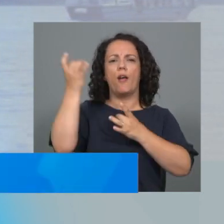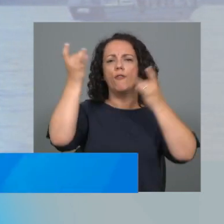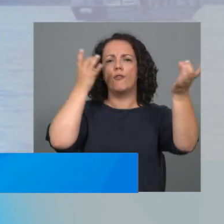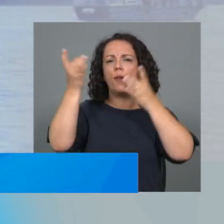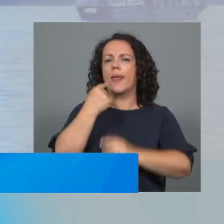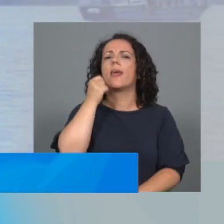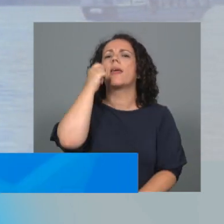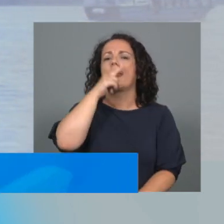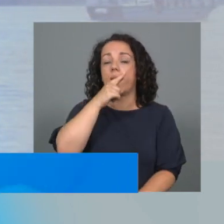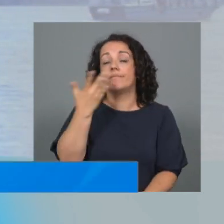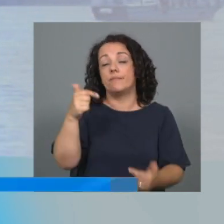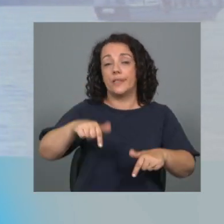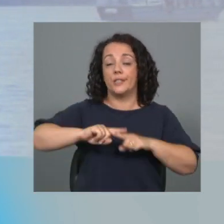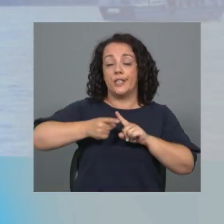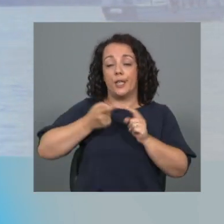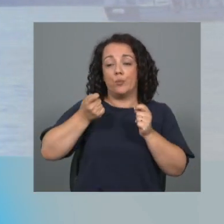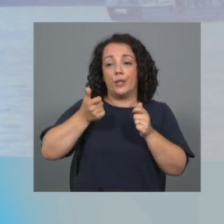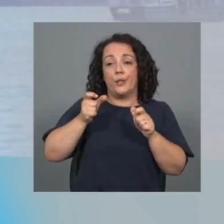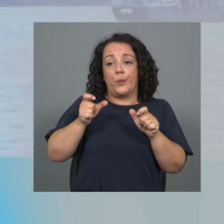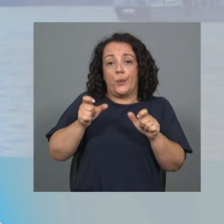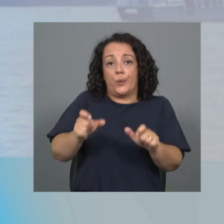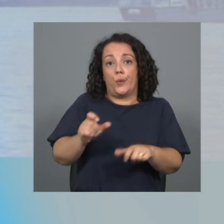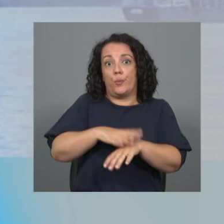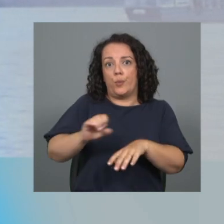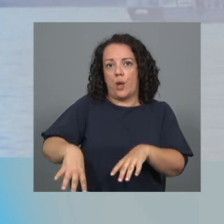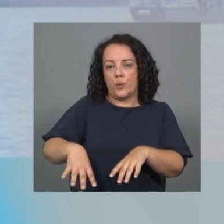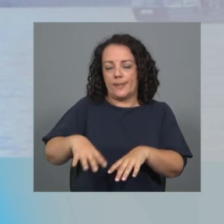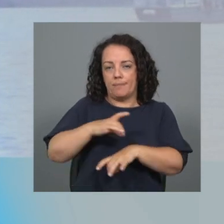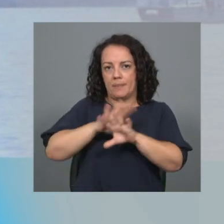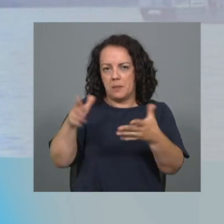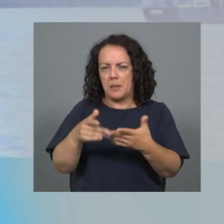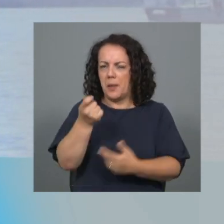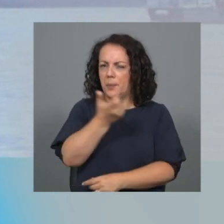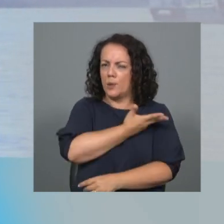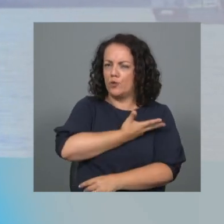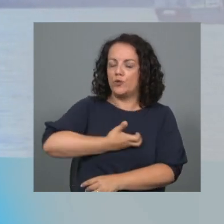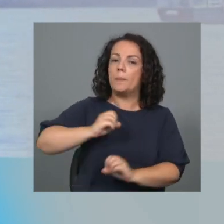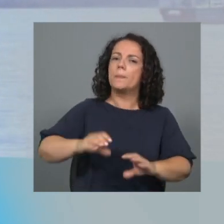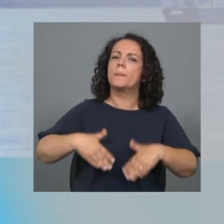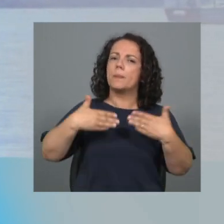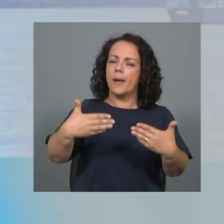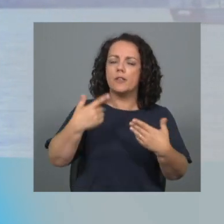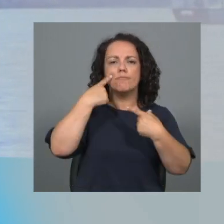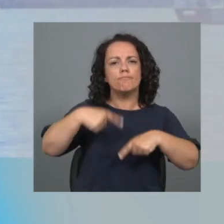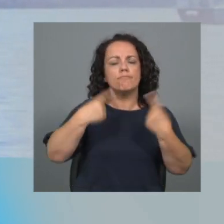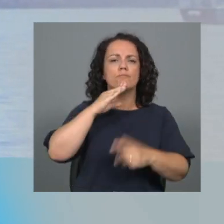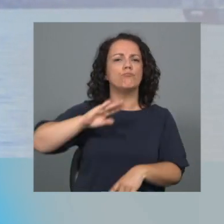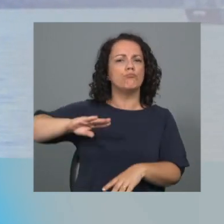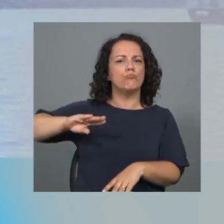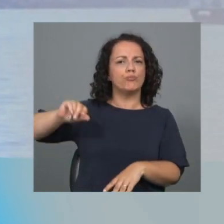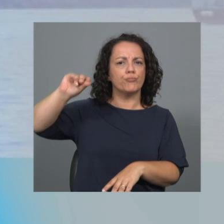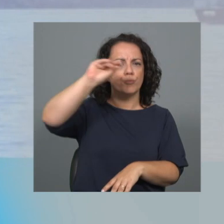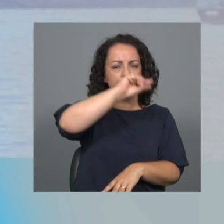por certo, contida por causa da pandemia. Será daqui a pouco, porque primeiro olhamos territórios onde a